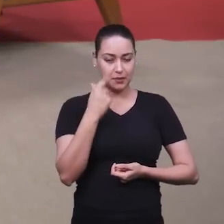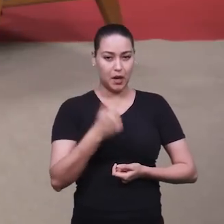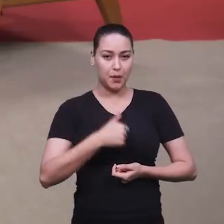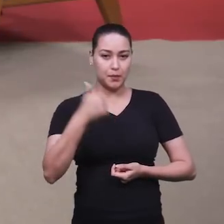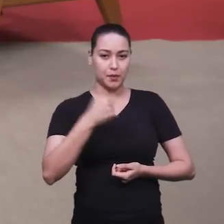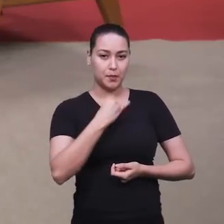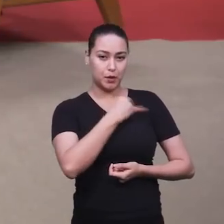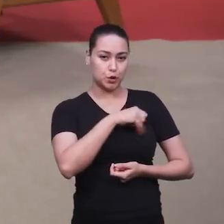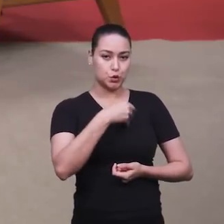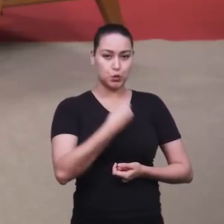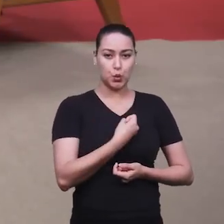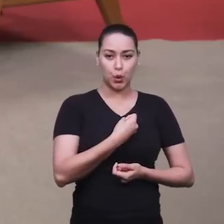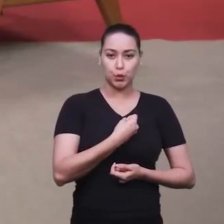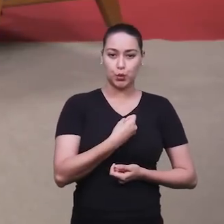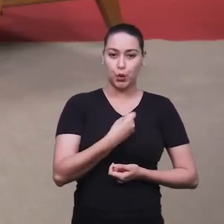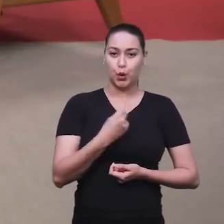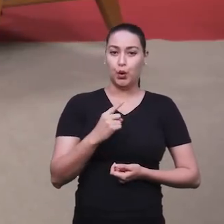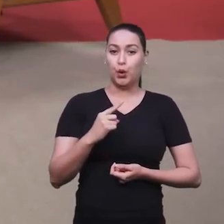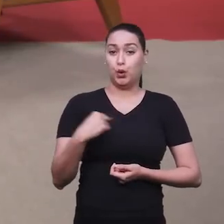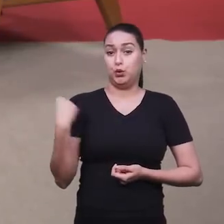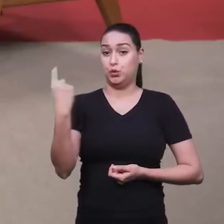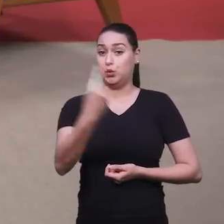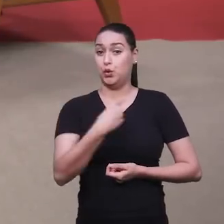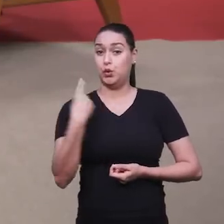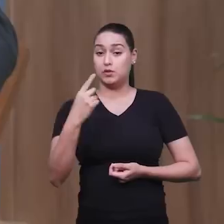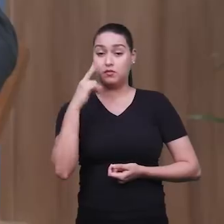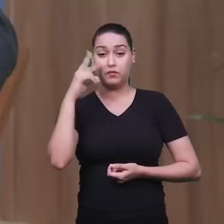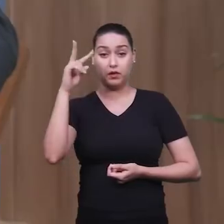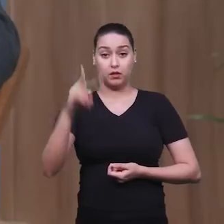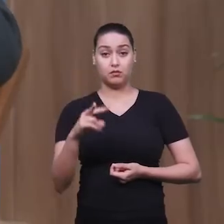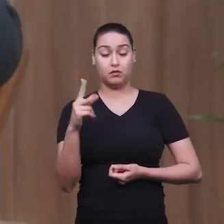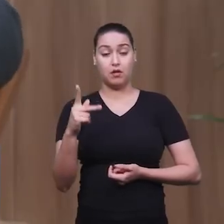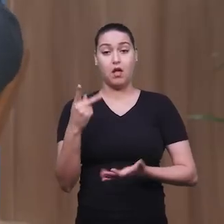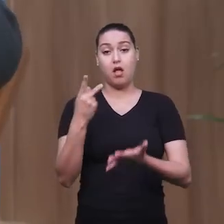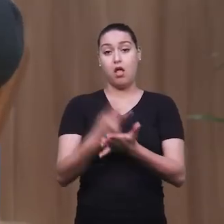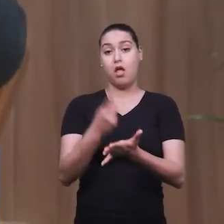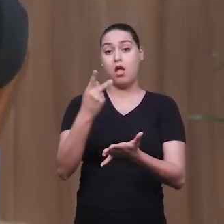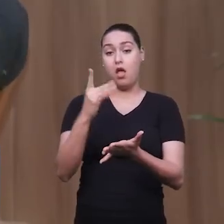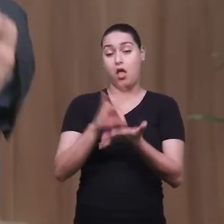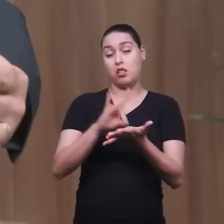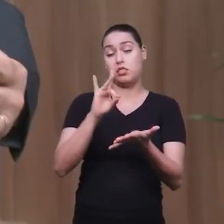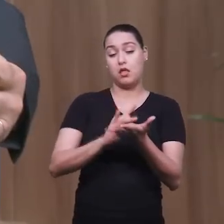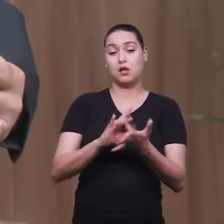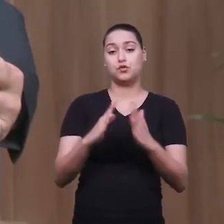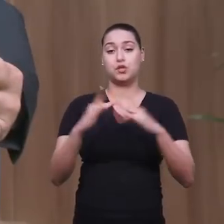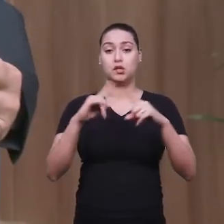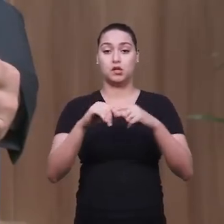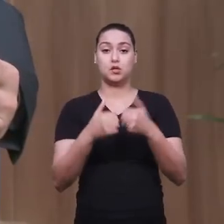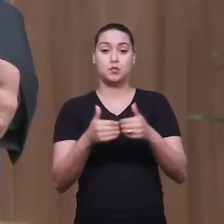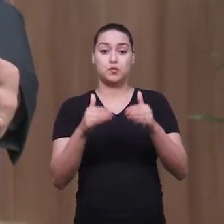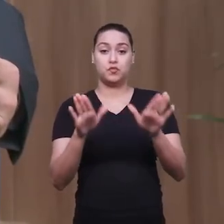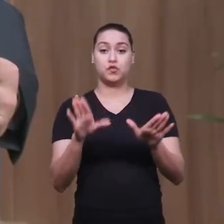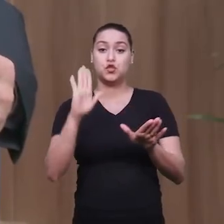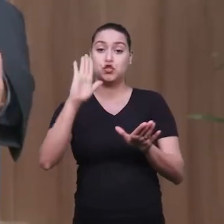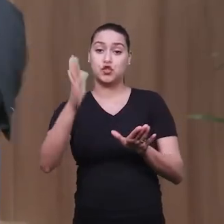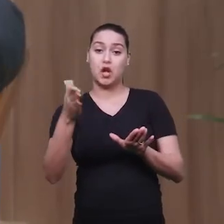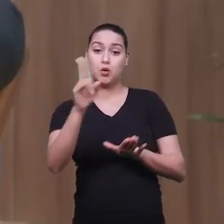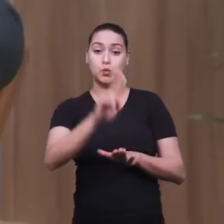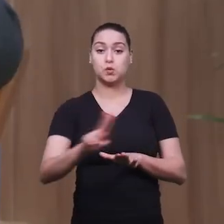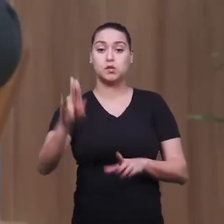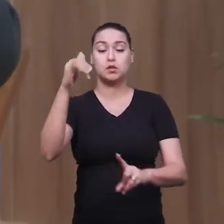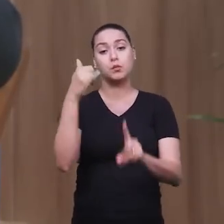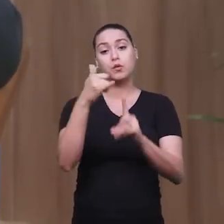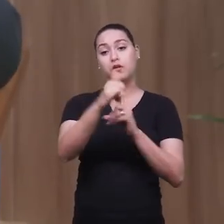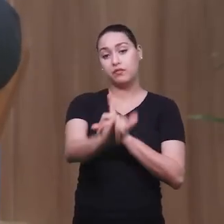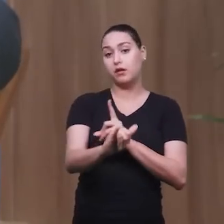que aqui, na primeira carta do apóstolo João, nós estamos falando de uma realidade da igreja primitiva, quer dizer, já